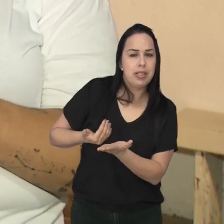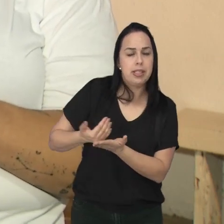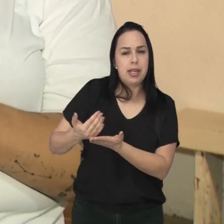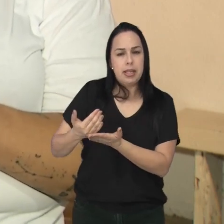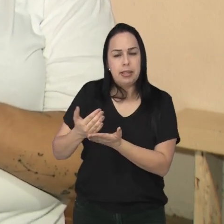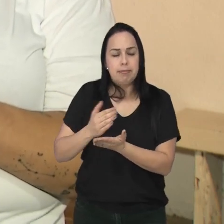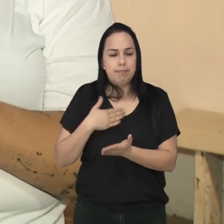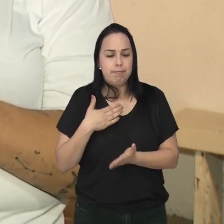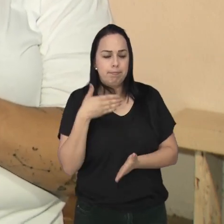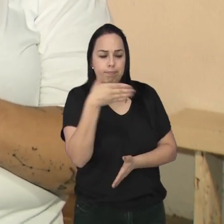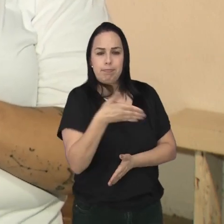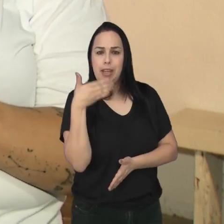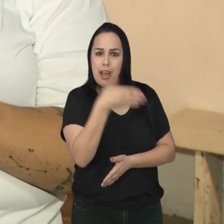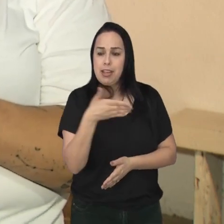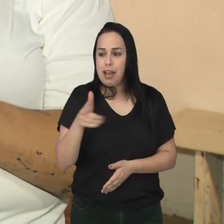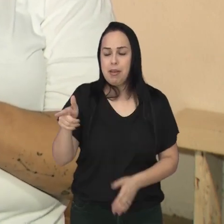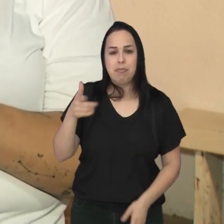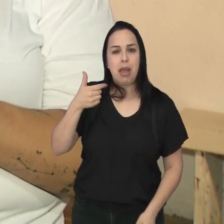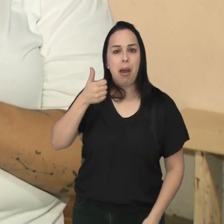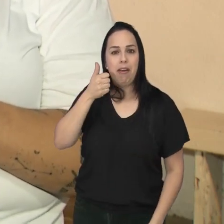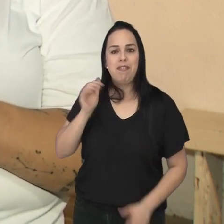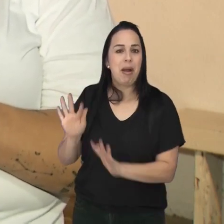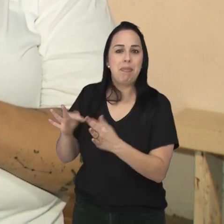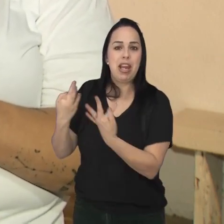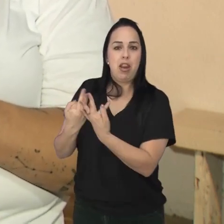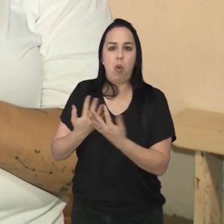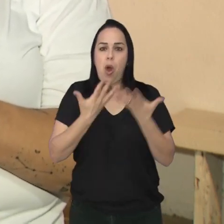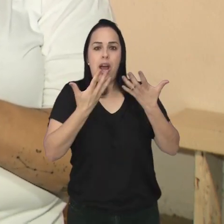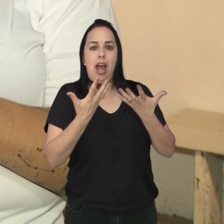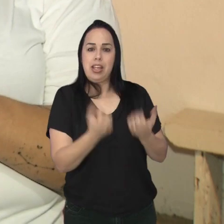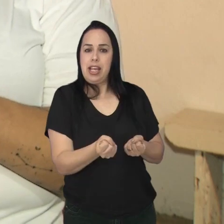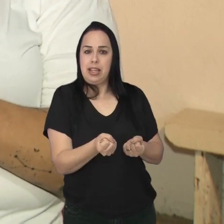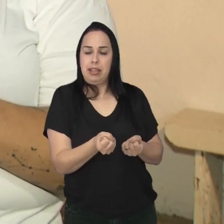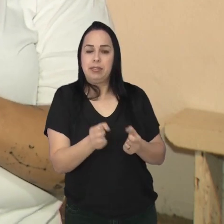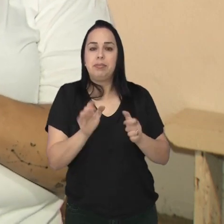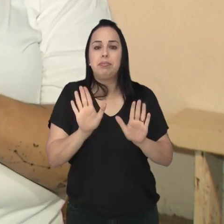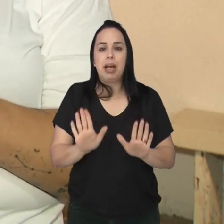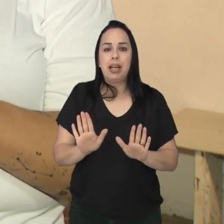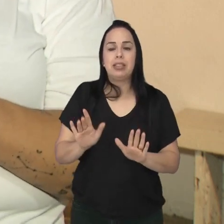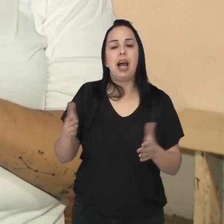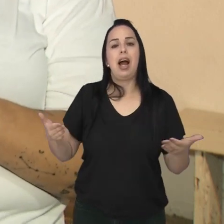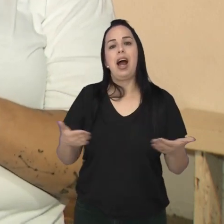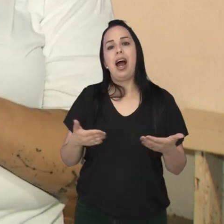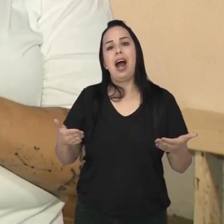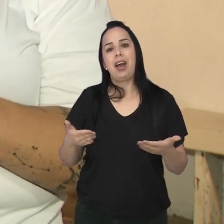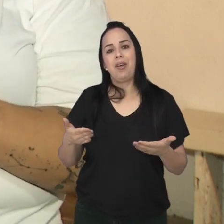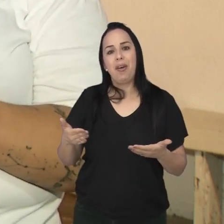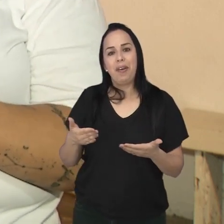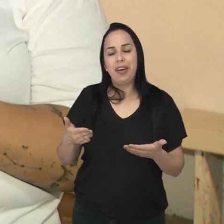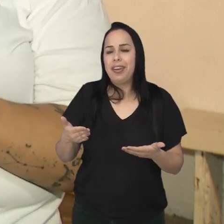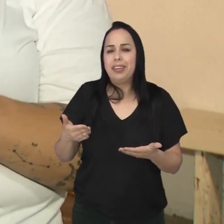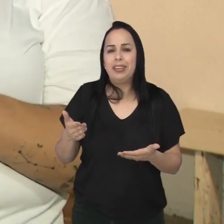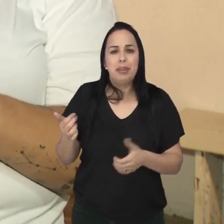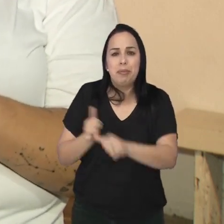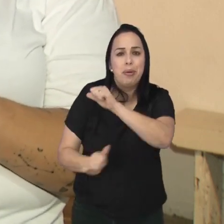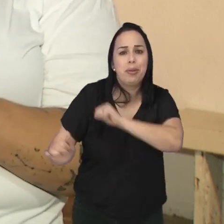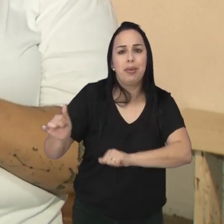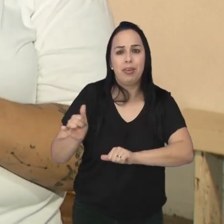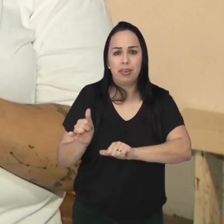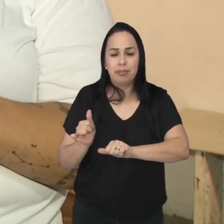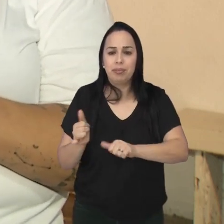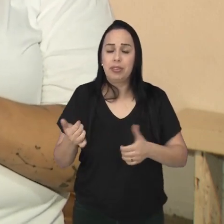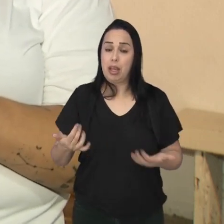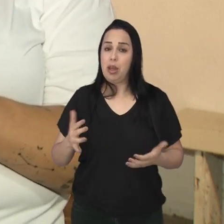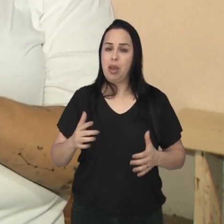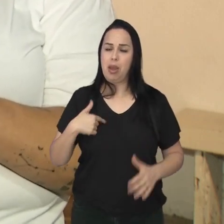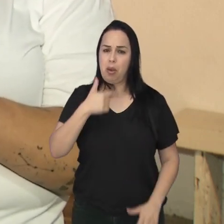eu comecei, familiar meu não aceitava me ver de branco. E hoje a mesma pessoa canta ponto, então não